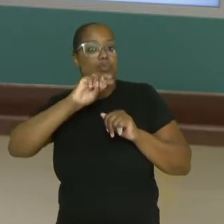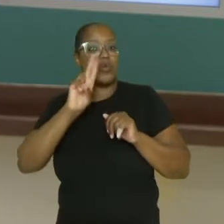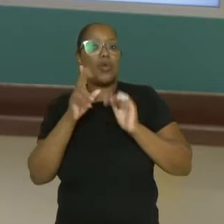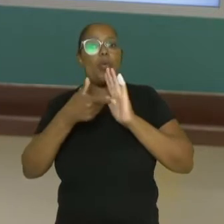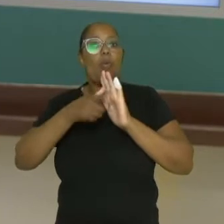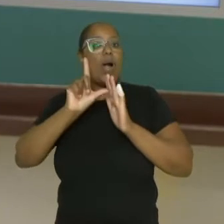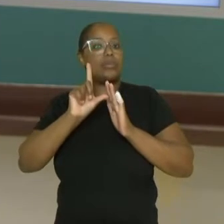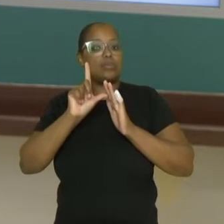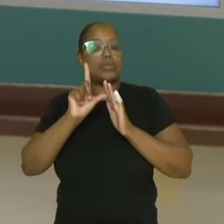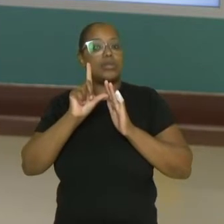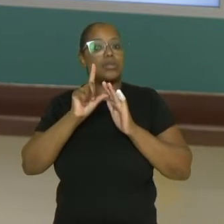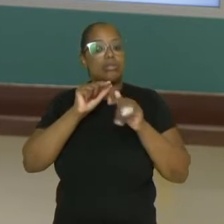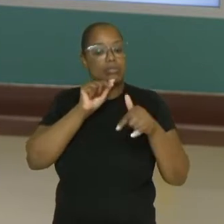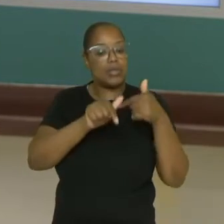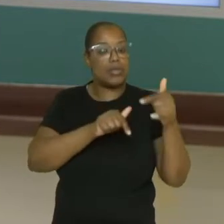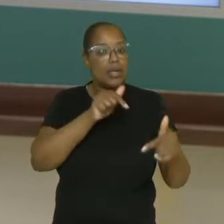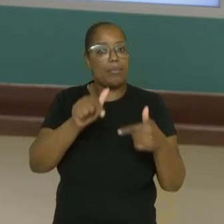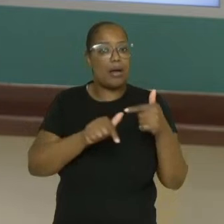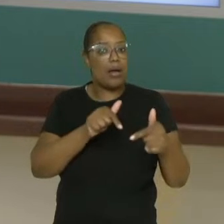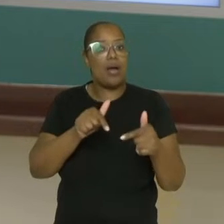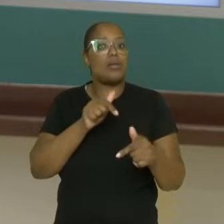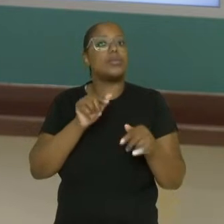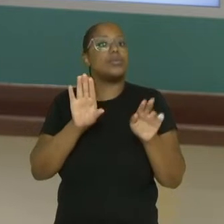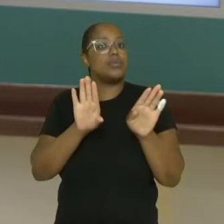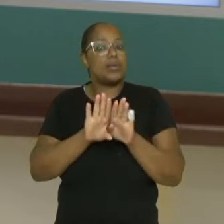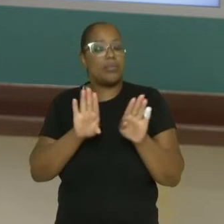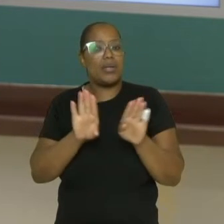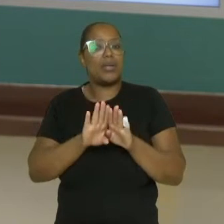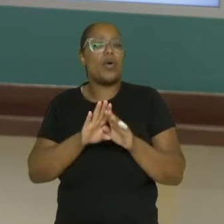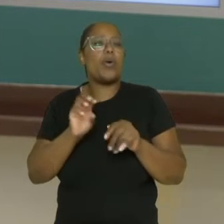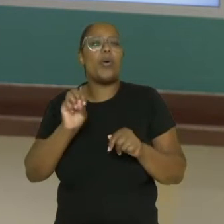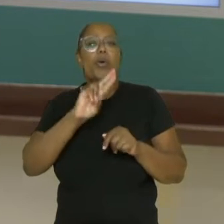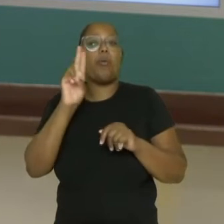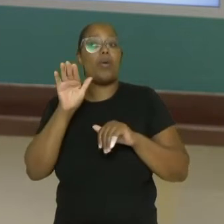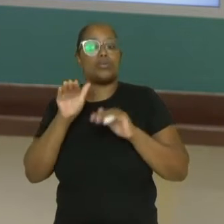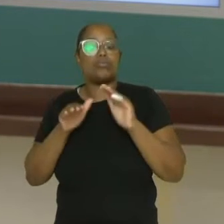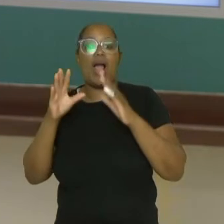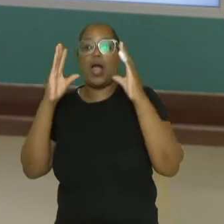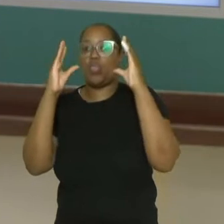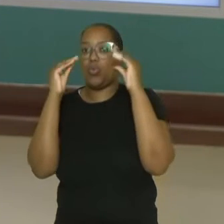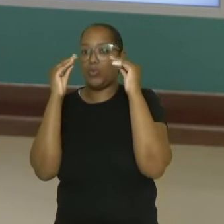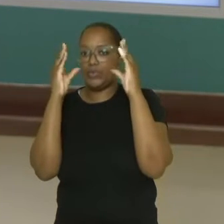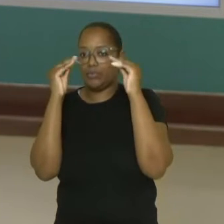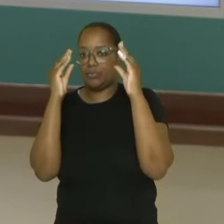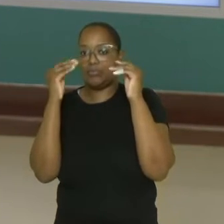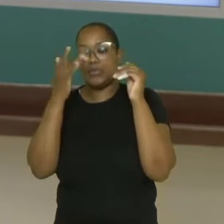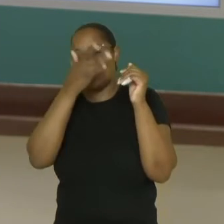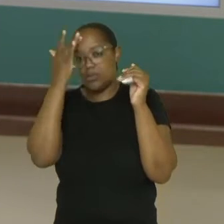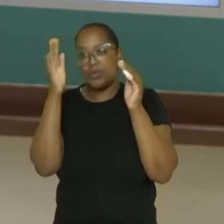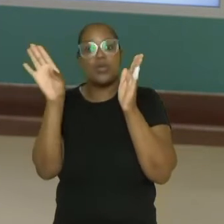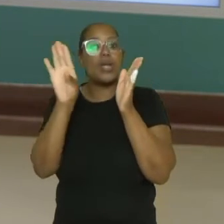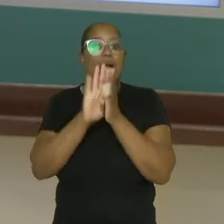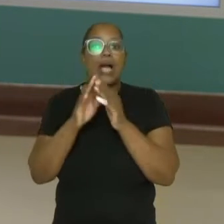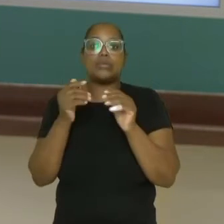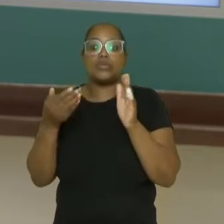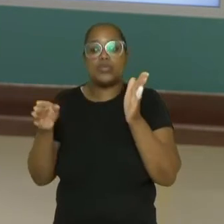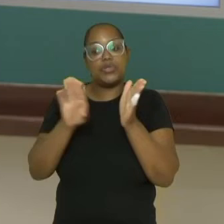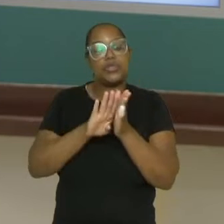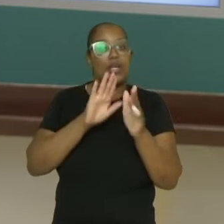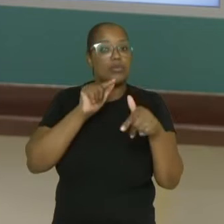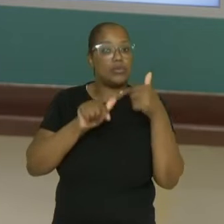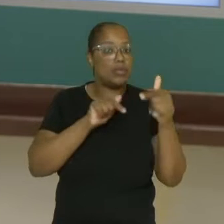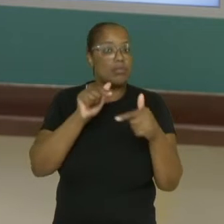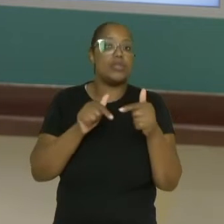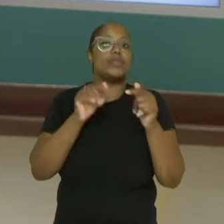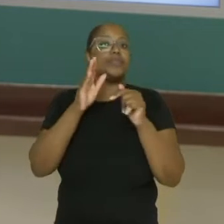trabalho, em alguns momentos, ali pode ser o horário de pico, ou principalmente à noite, que a maioria das pessoas está em casa, né? Está consumindo muita